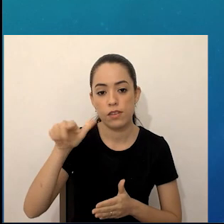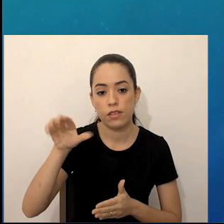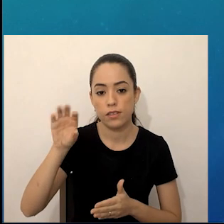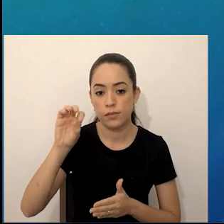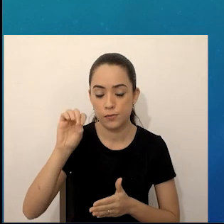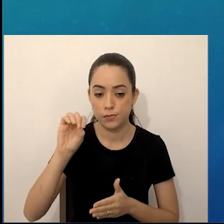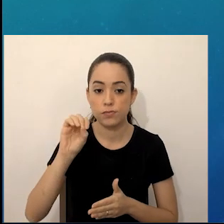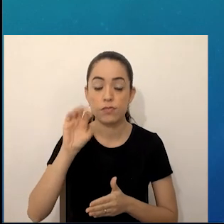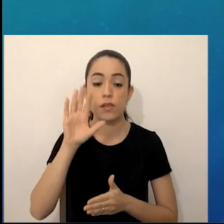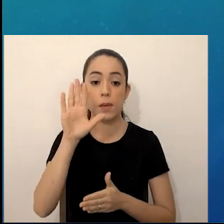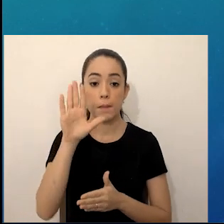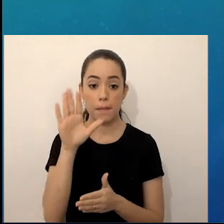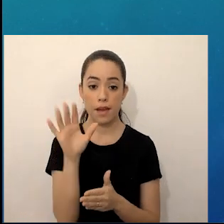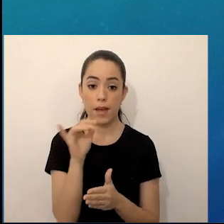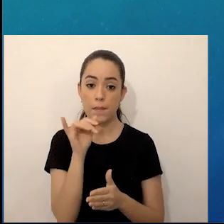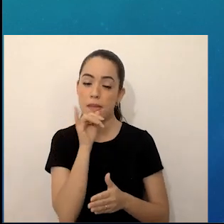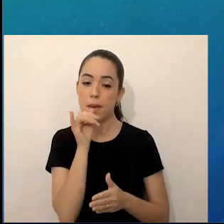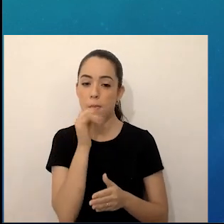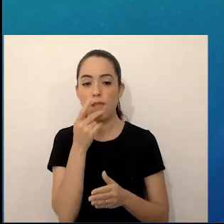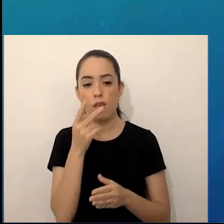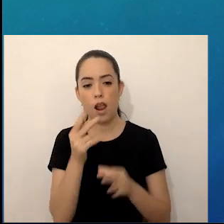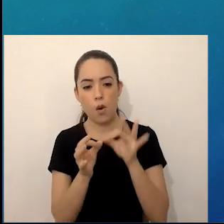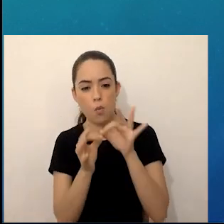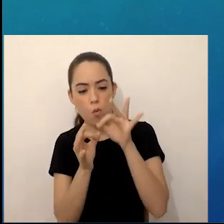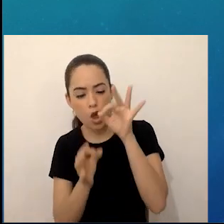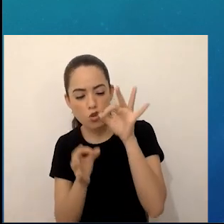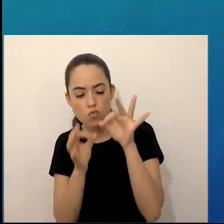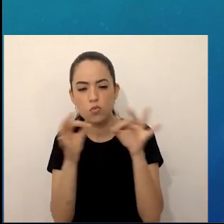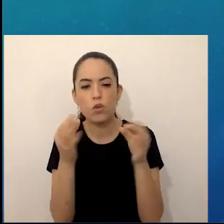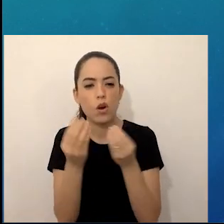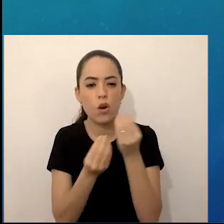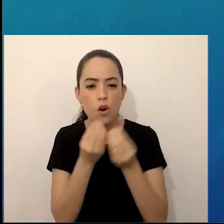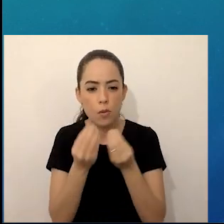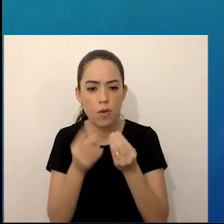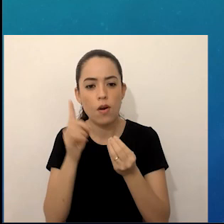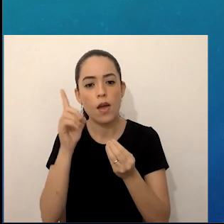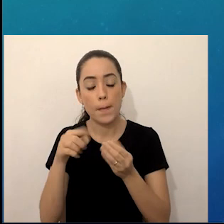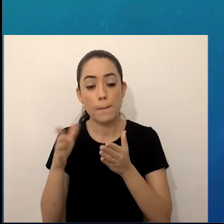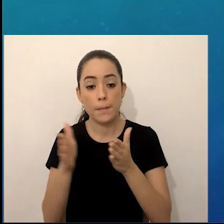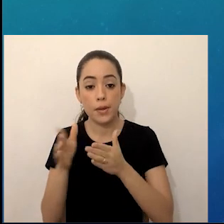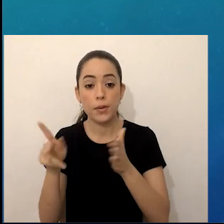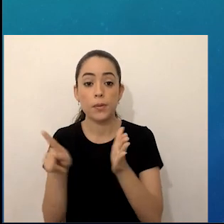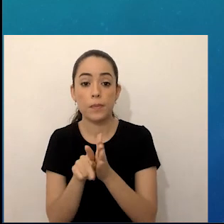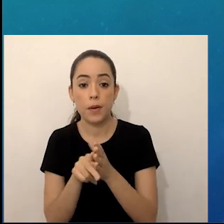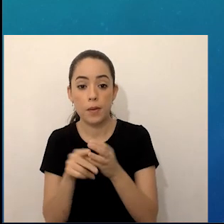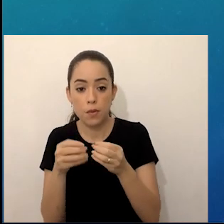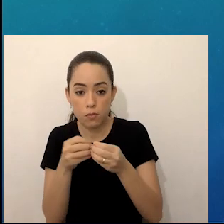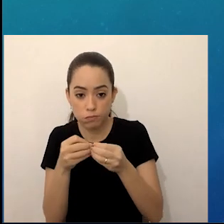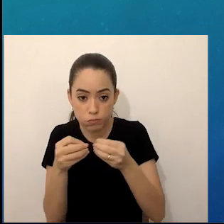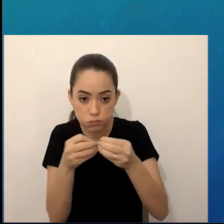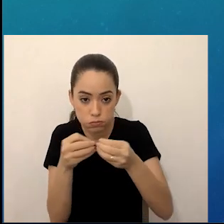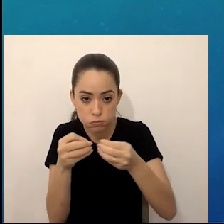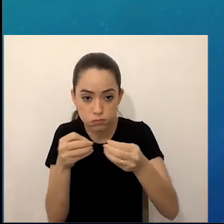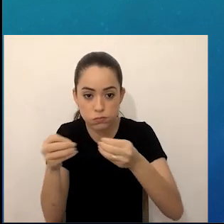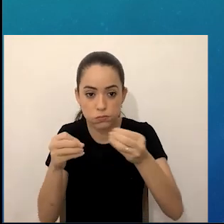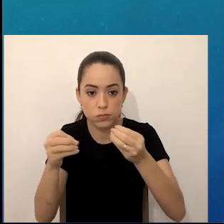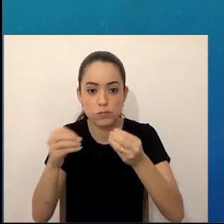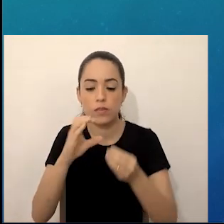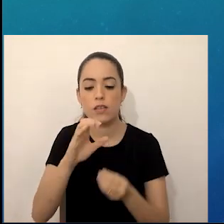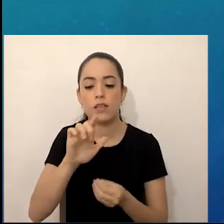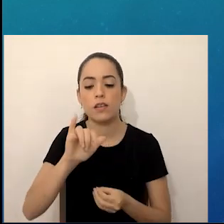gastrulação. Contudo, a especificação do eixo ocorre na fase